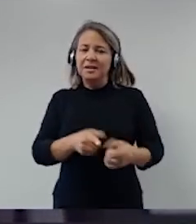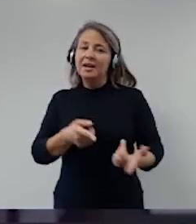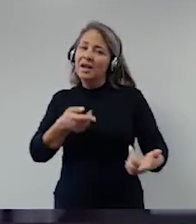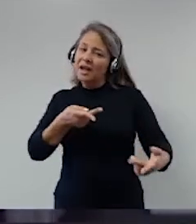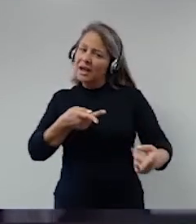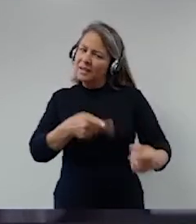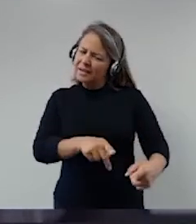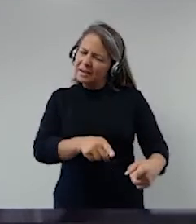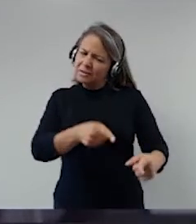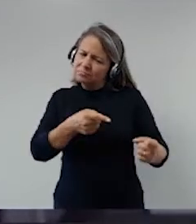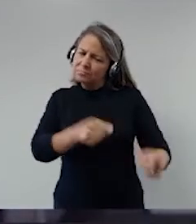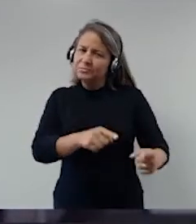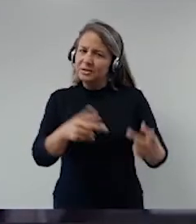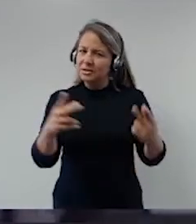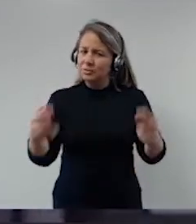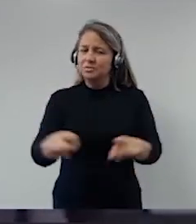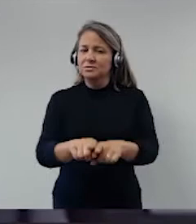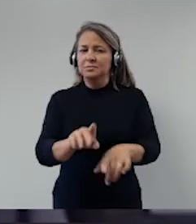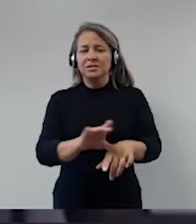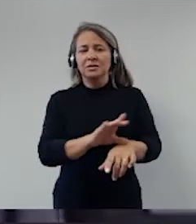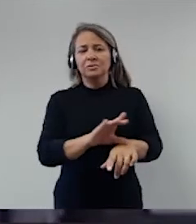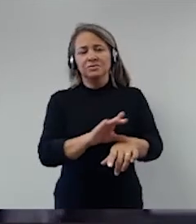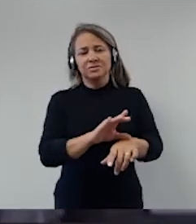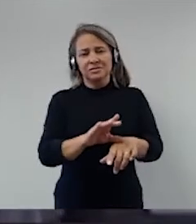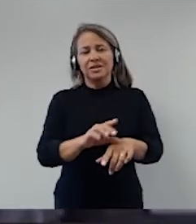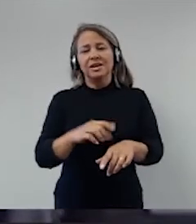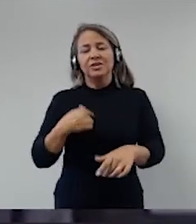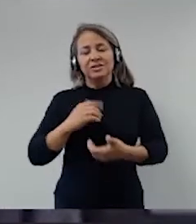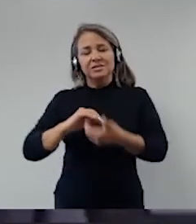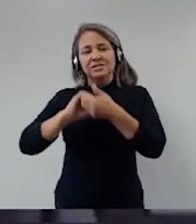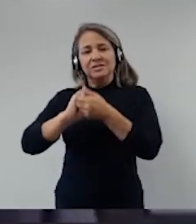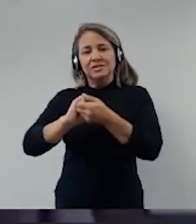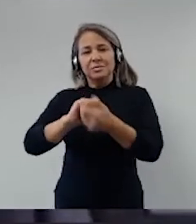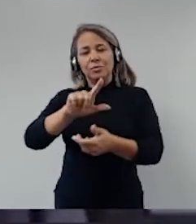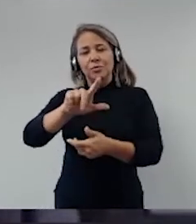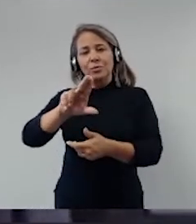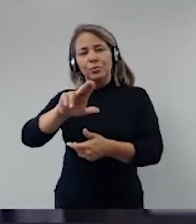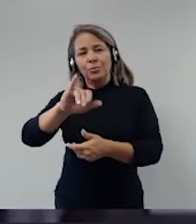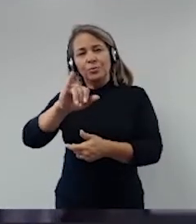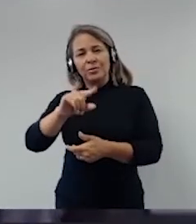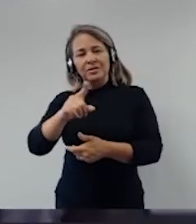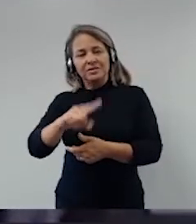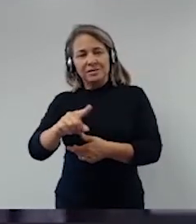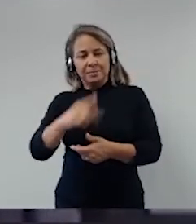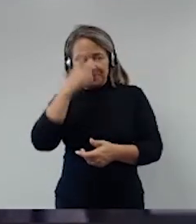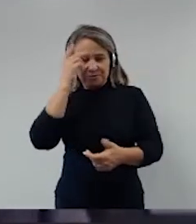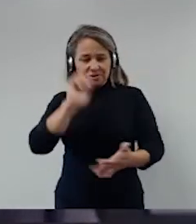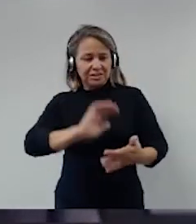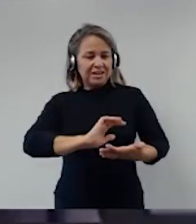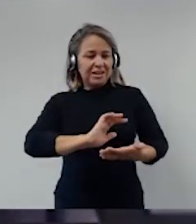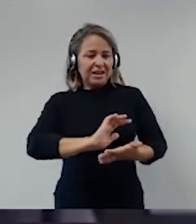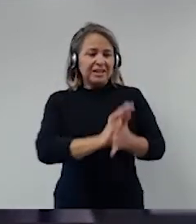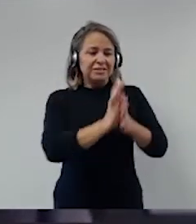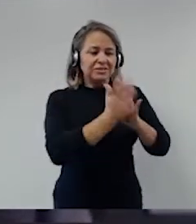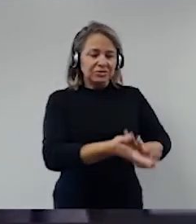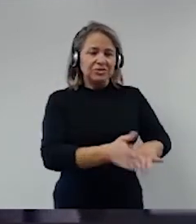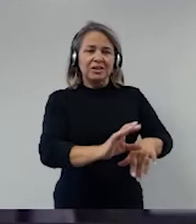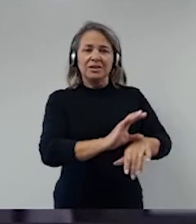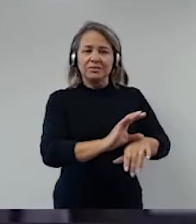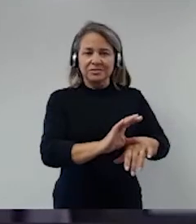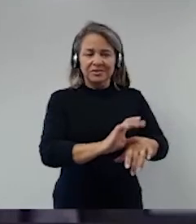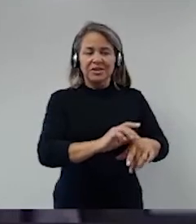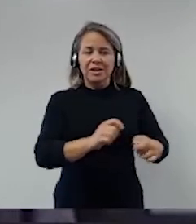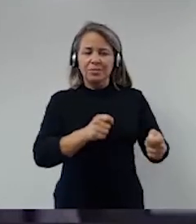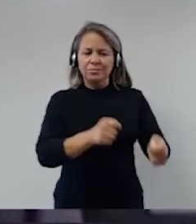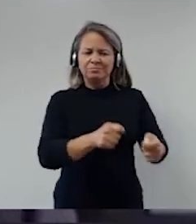Constituição, e buscando aqui o nosso saudoso Ulisses Guimarães, quem ataca a Constituição é um traidor da pátria, é